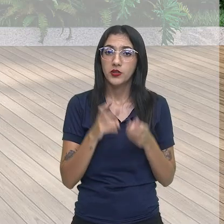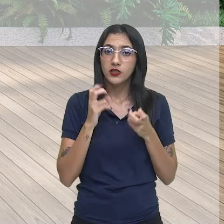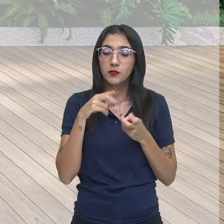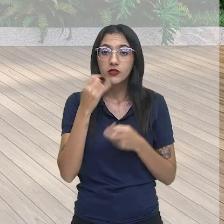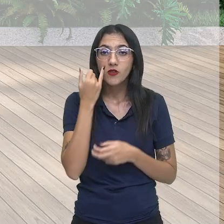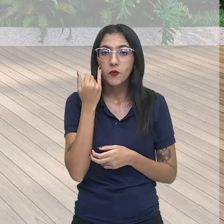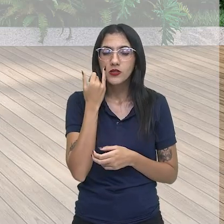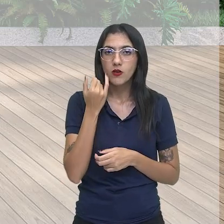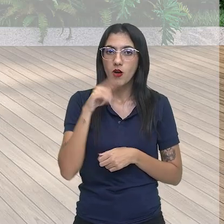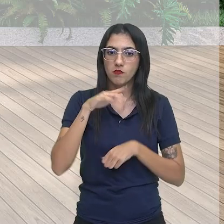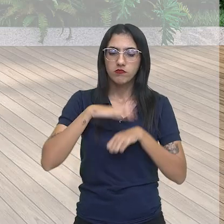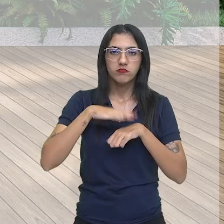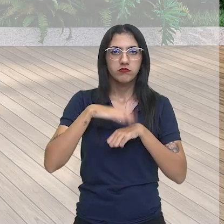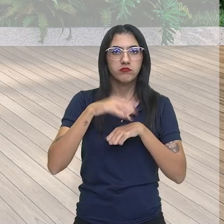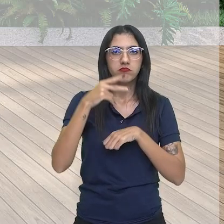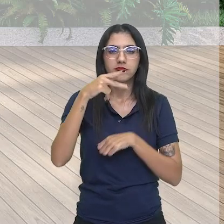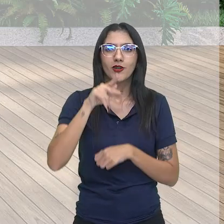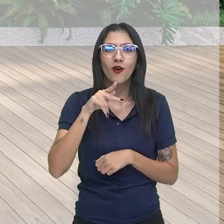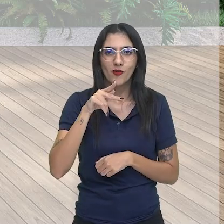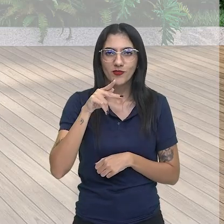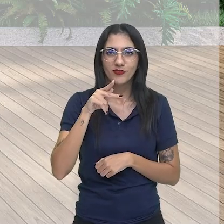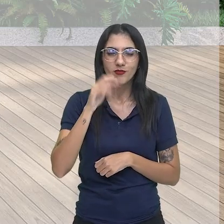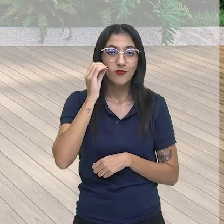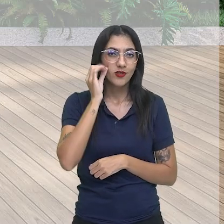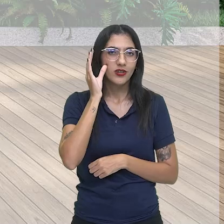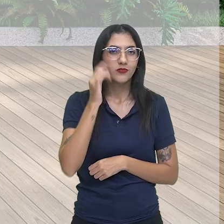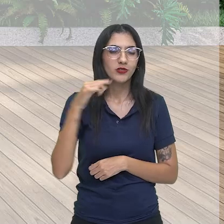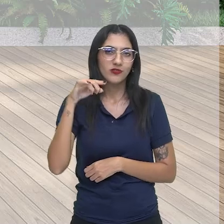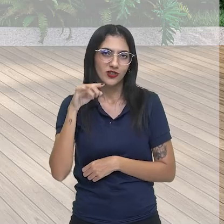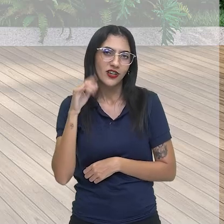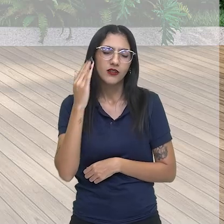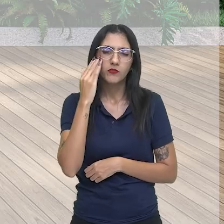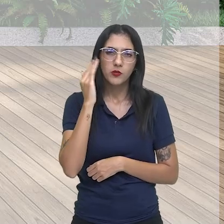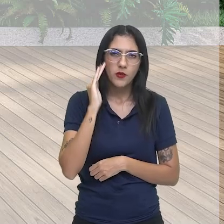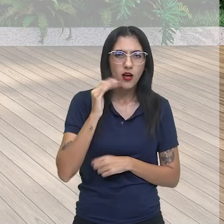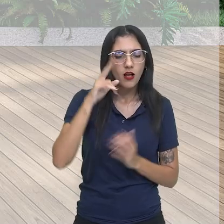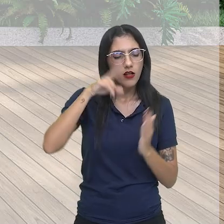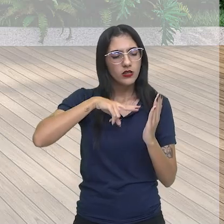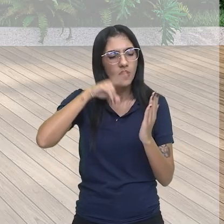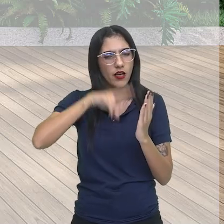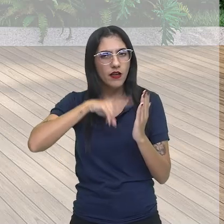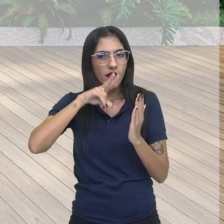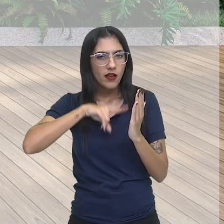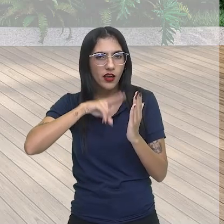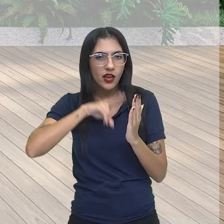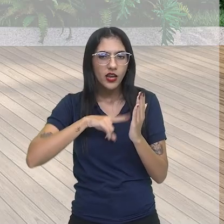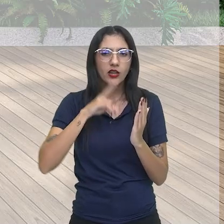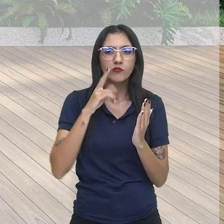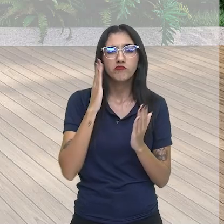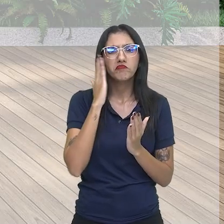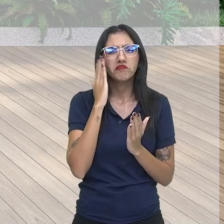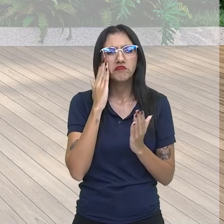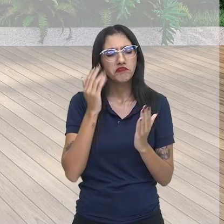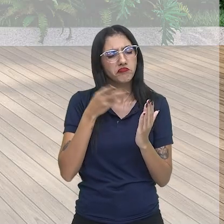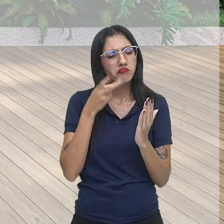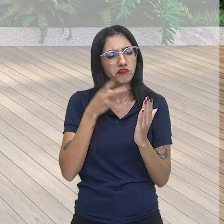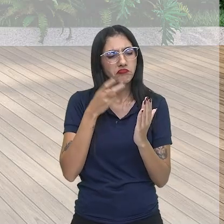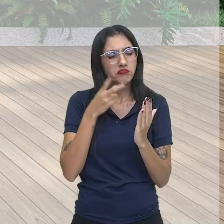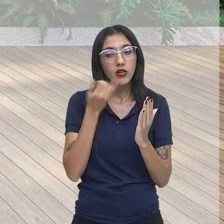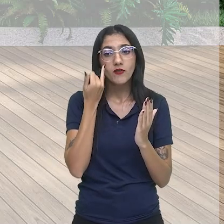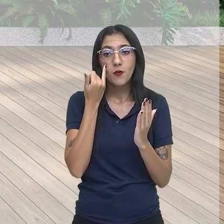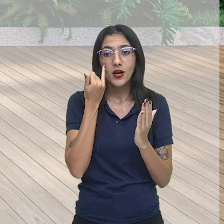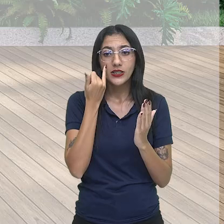você que vai, né, lendo, interpretando, deduzindo e tirando informações que